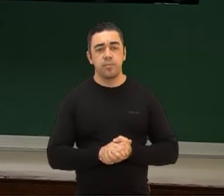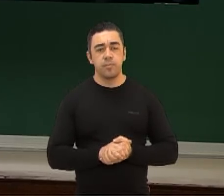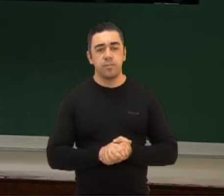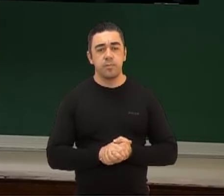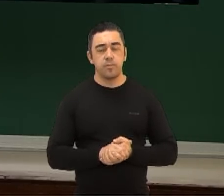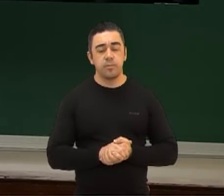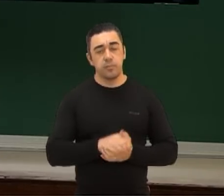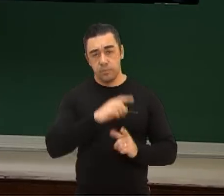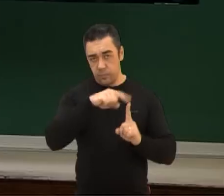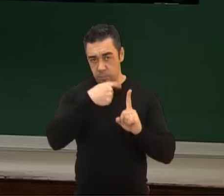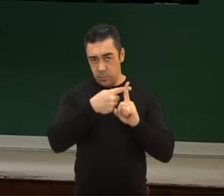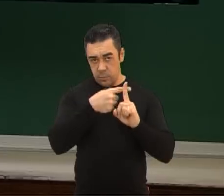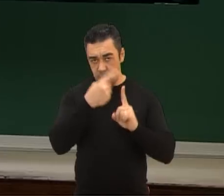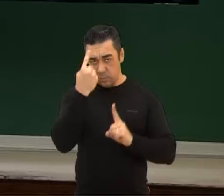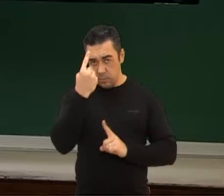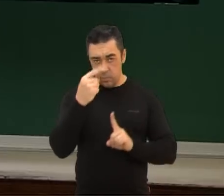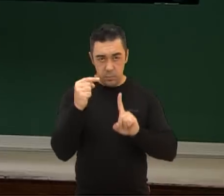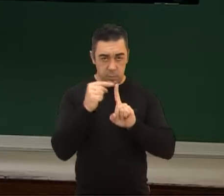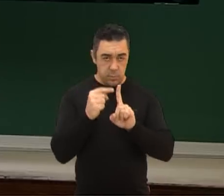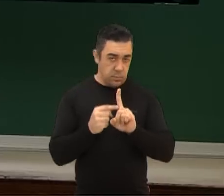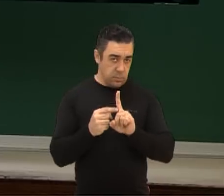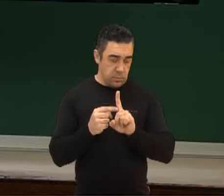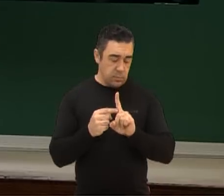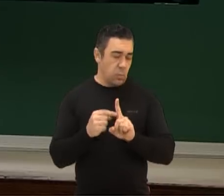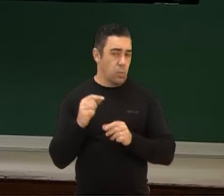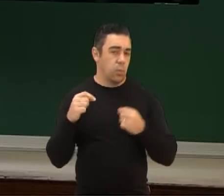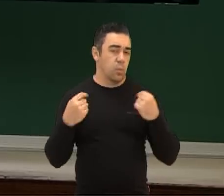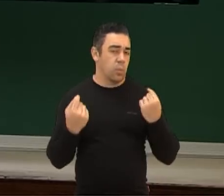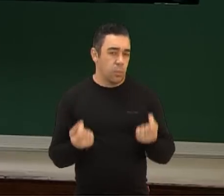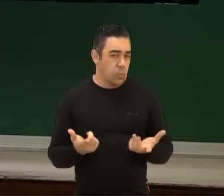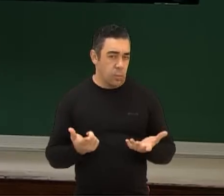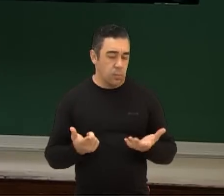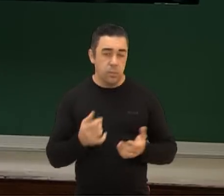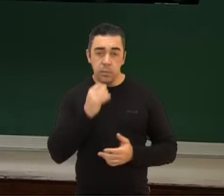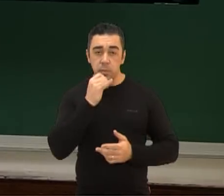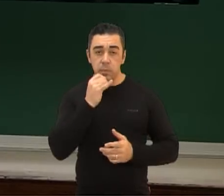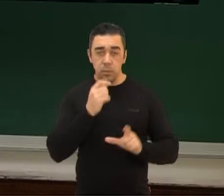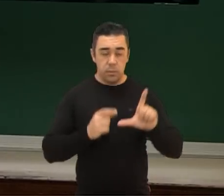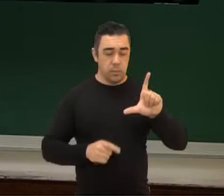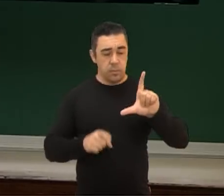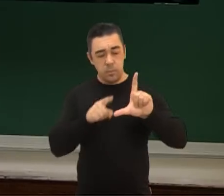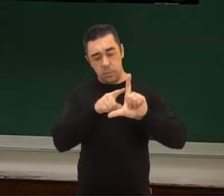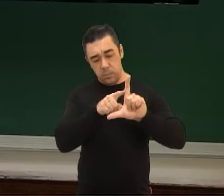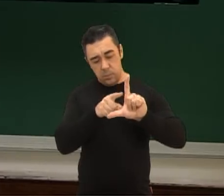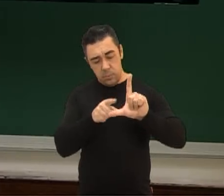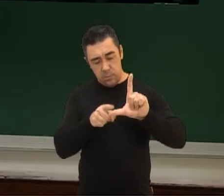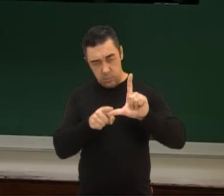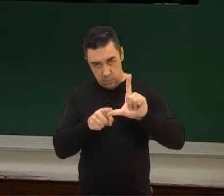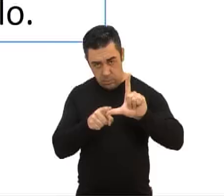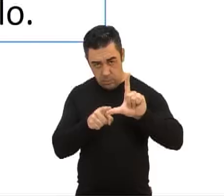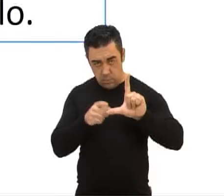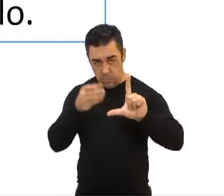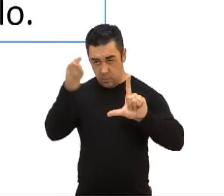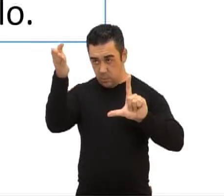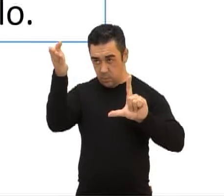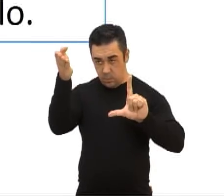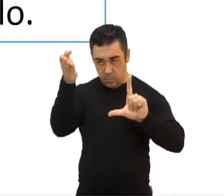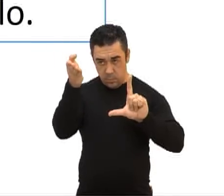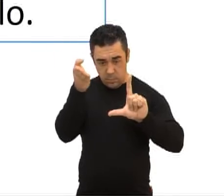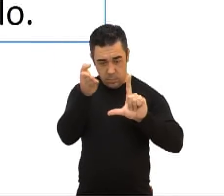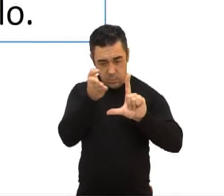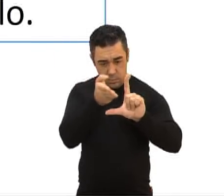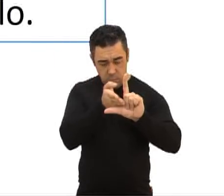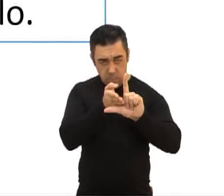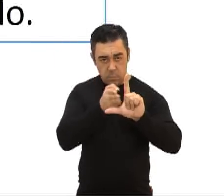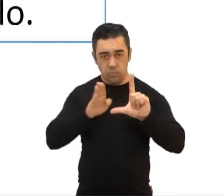Mais um tipo de ângulo congruente, que são ângulos cortados por uma bissetriz. O que é uma bissetriz mesmo?